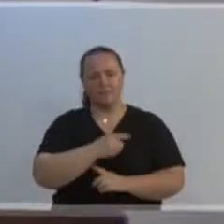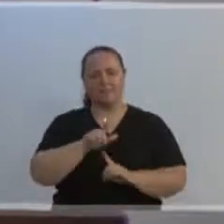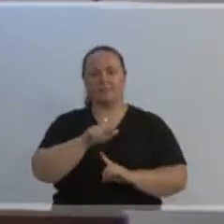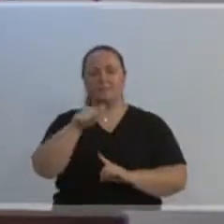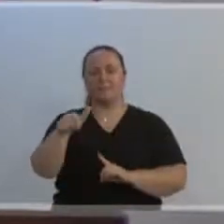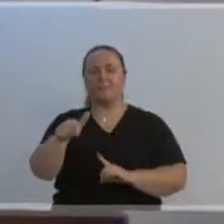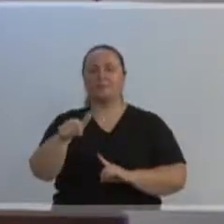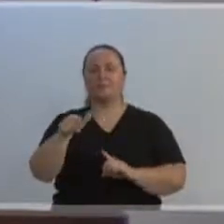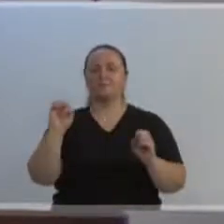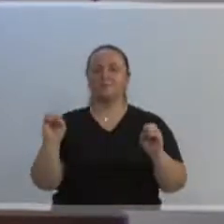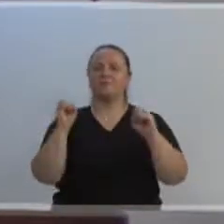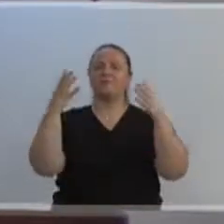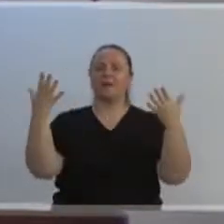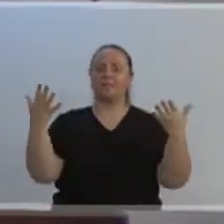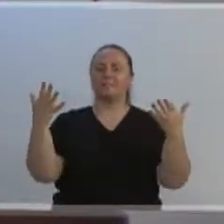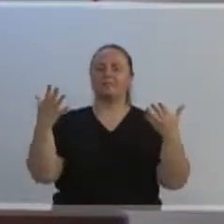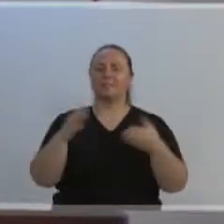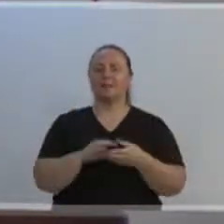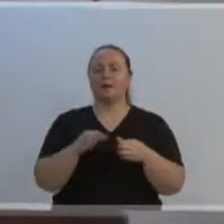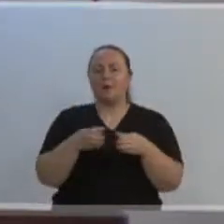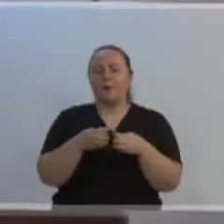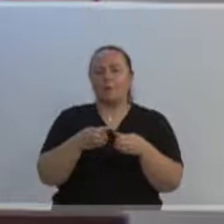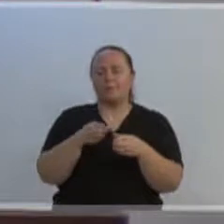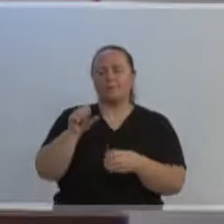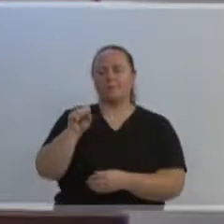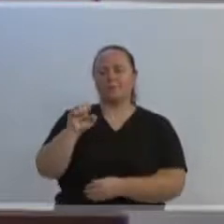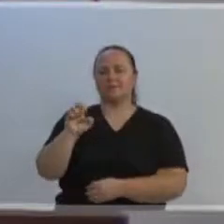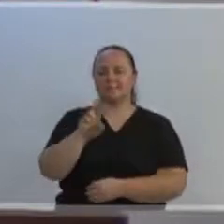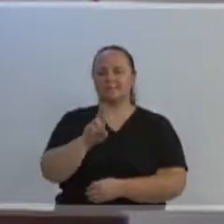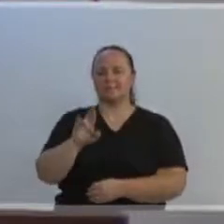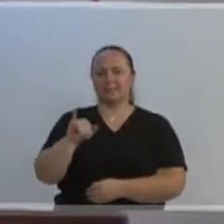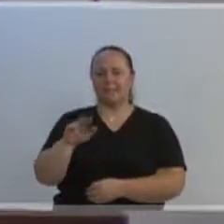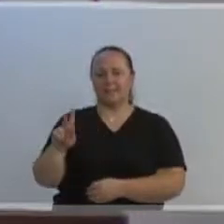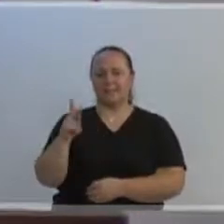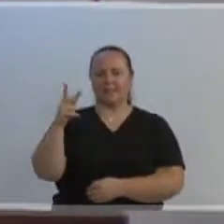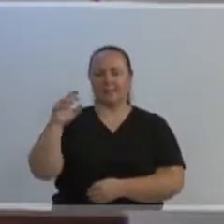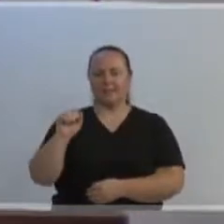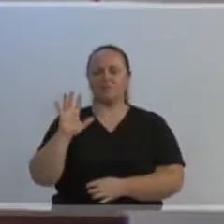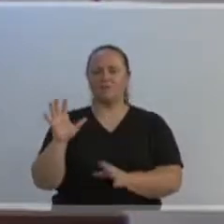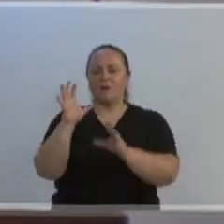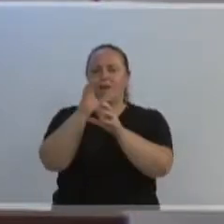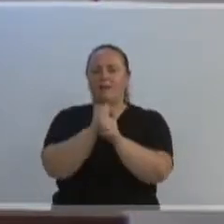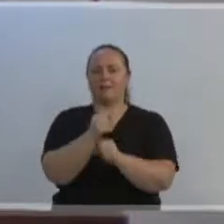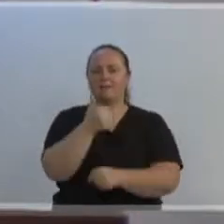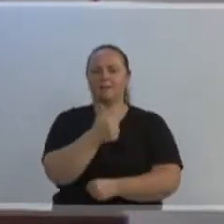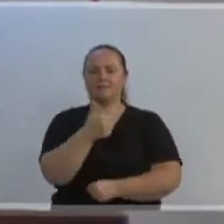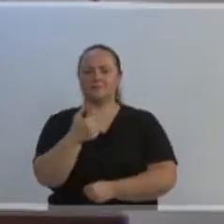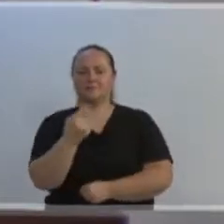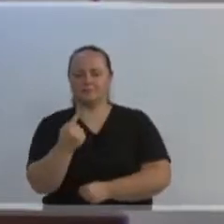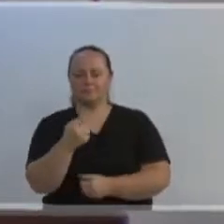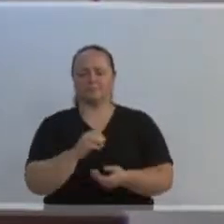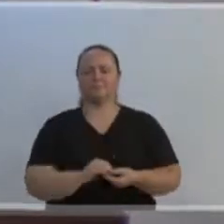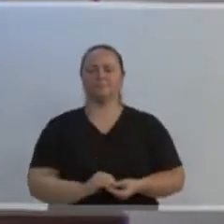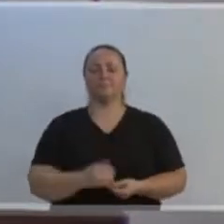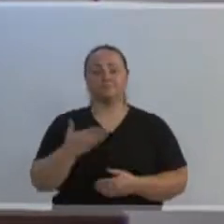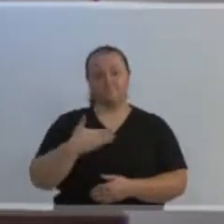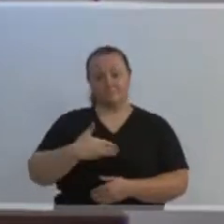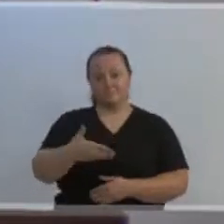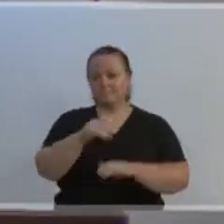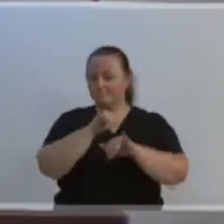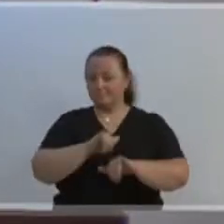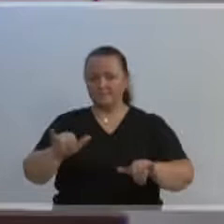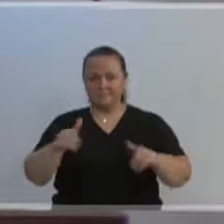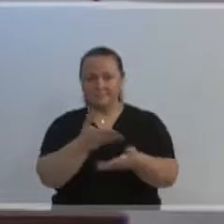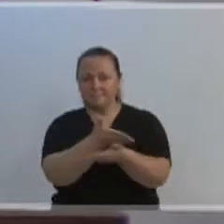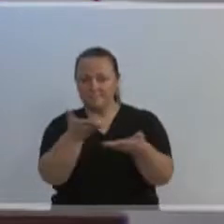sociedade seria que completou 121 anos eu quero conversar também com o nosso público a partir de agora sobre